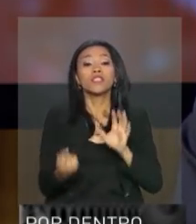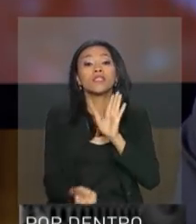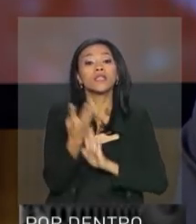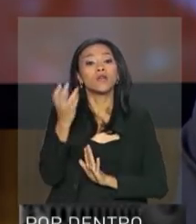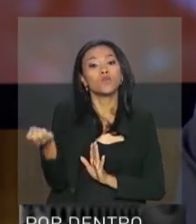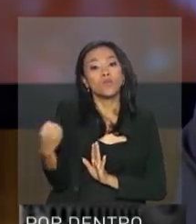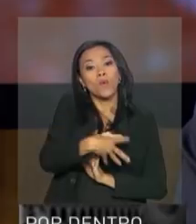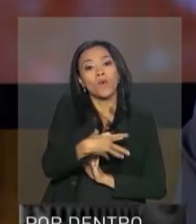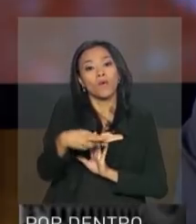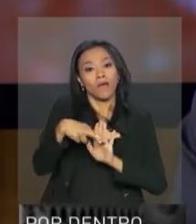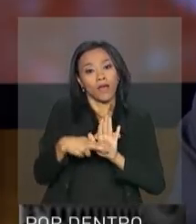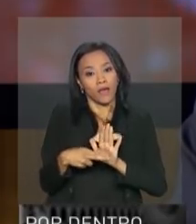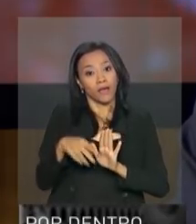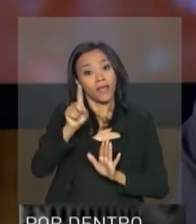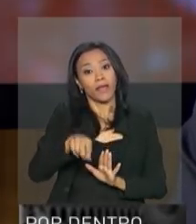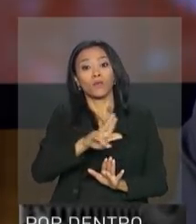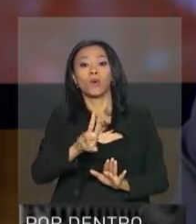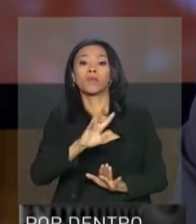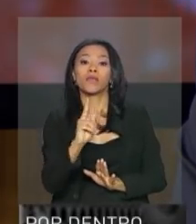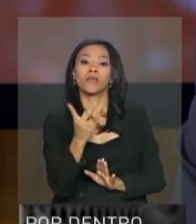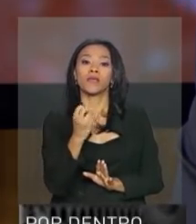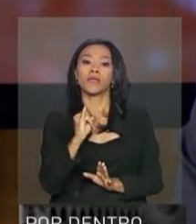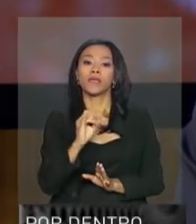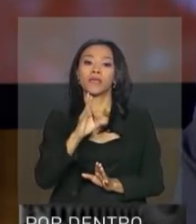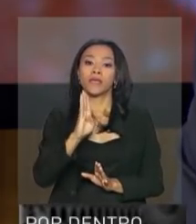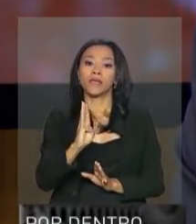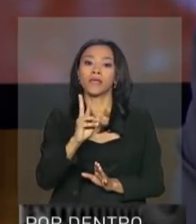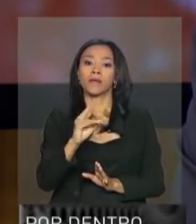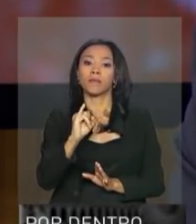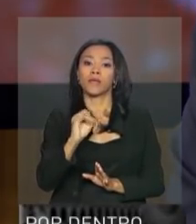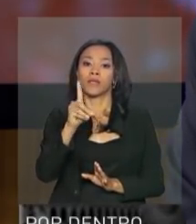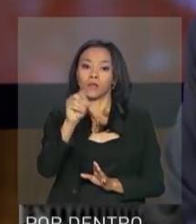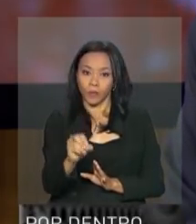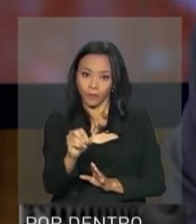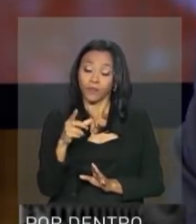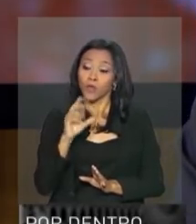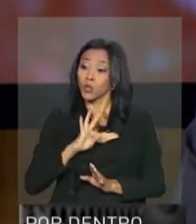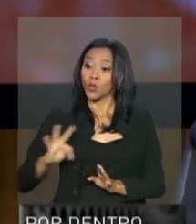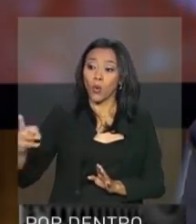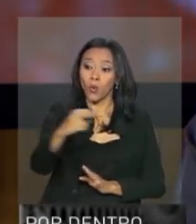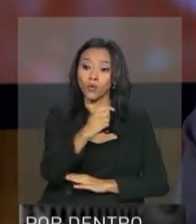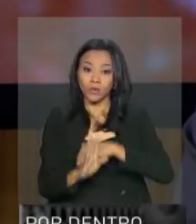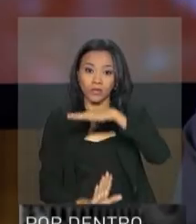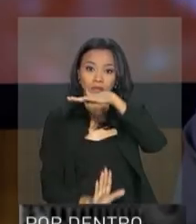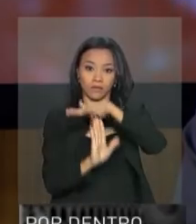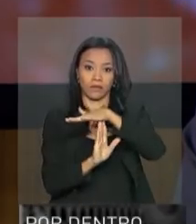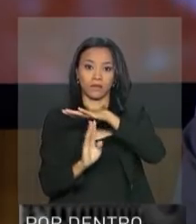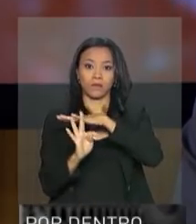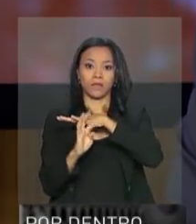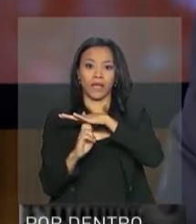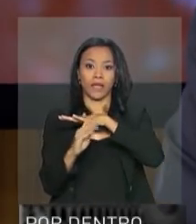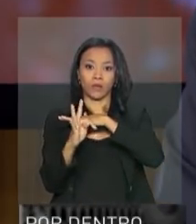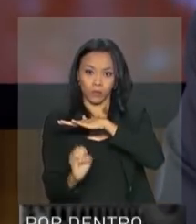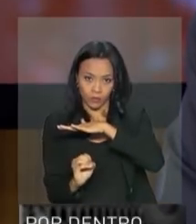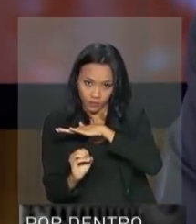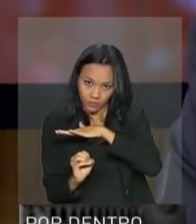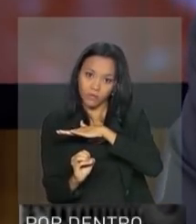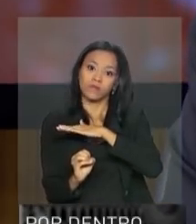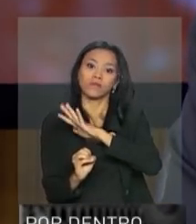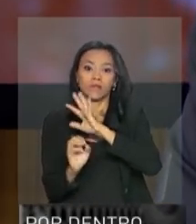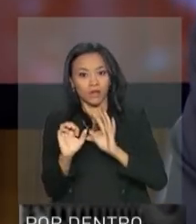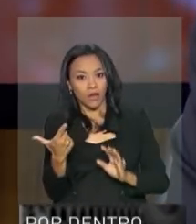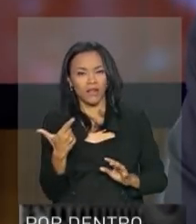vai fazer com que as pessoas, os servidores públicos, sejam vinculados ao teto, todos, obrigatoriamente, se vinculem ao teto. Claro que já